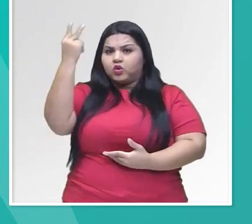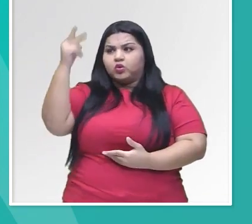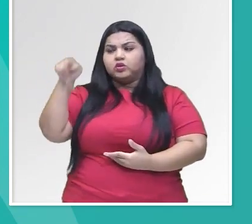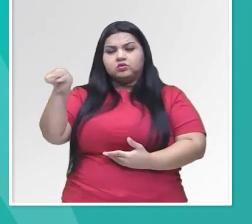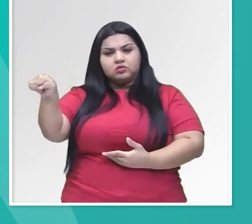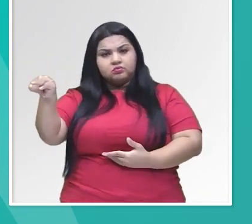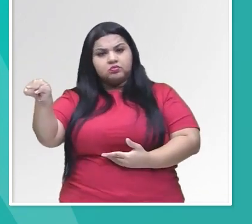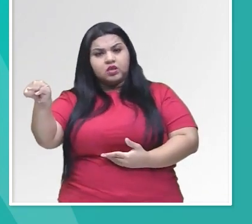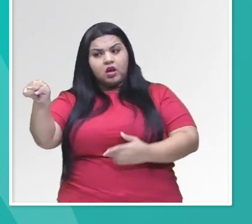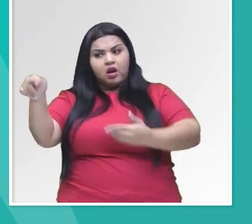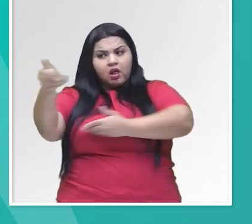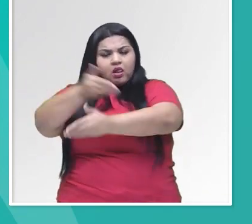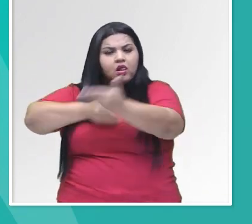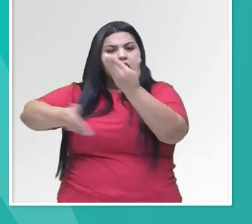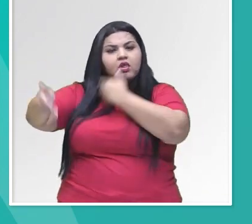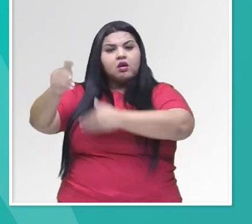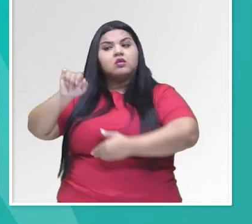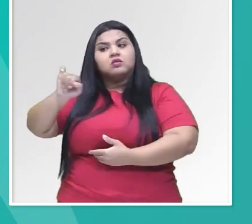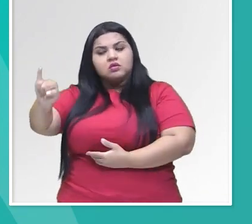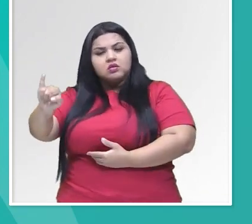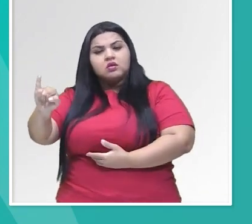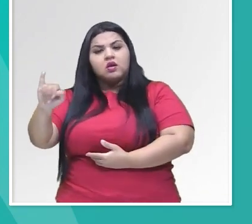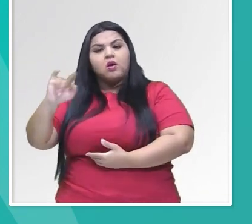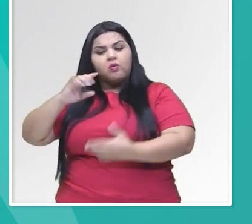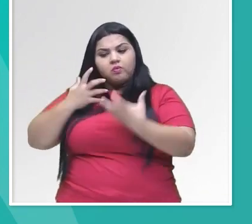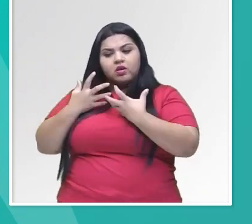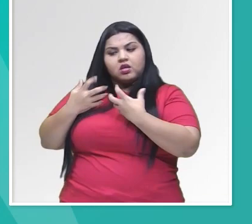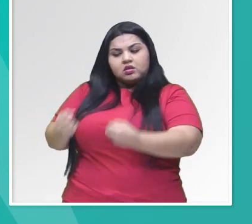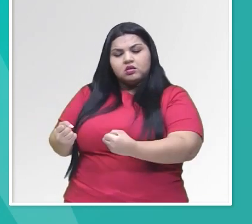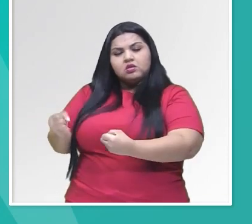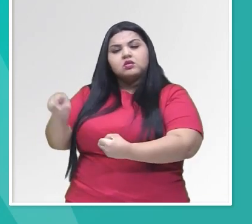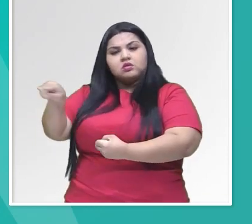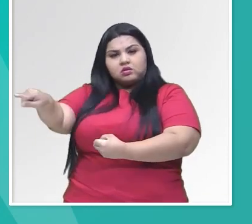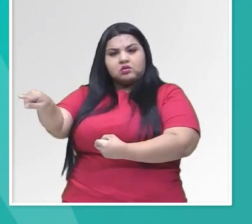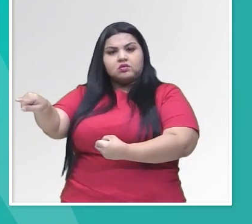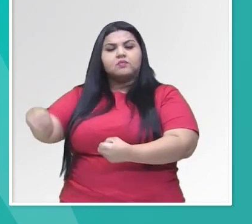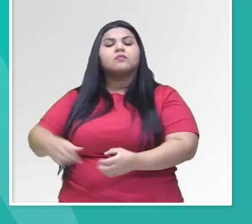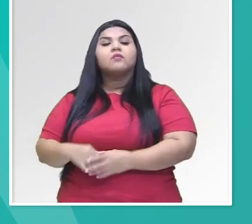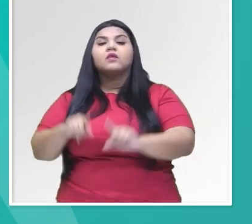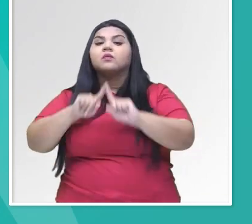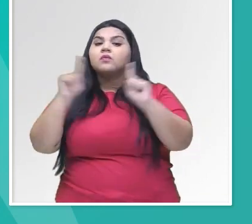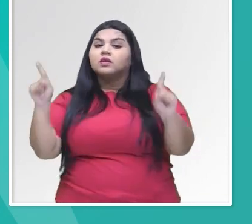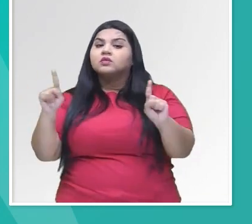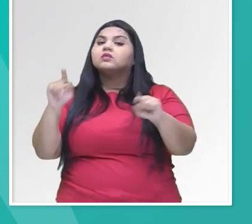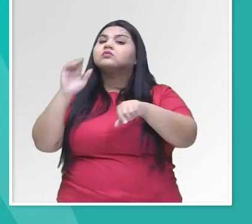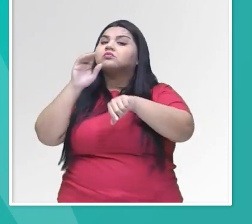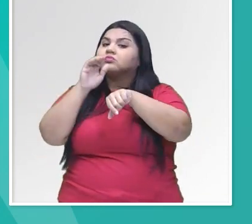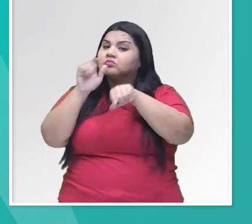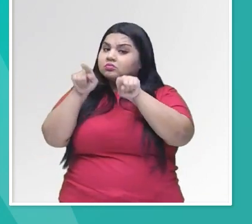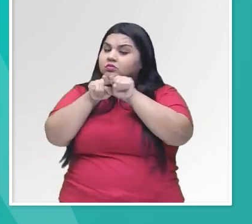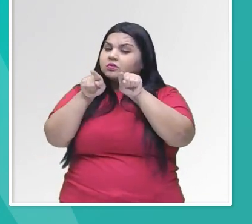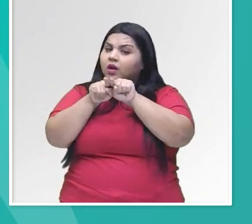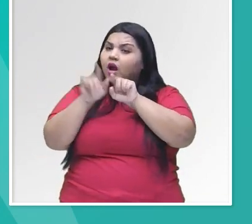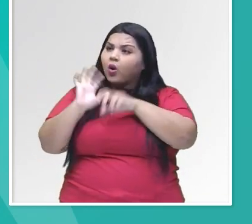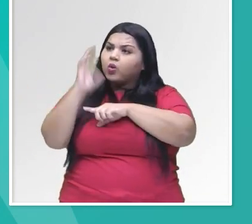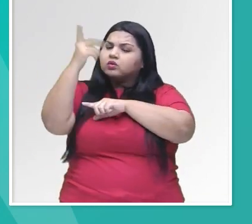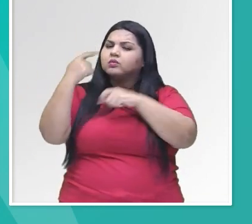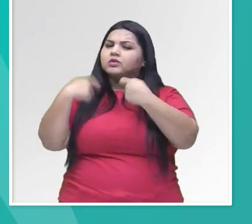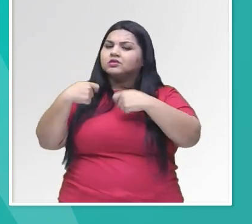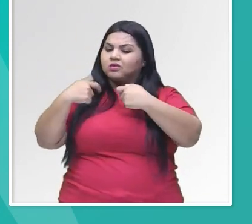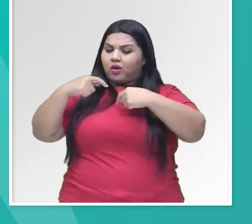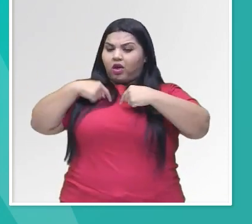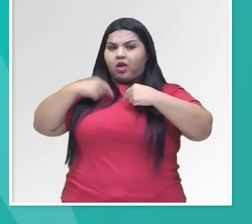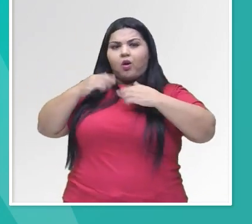na convivência quando eu aceito o outro. Mas para isso eu também tenho que me